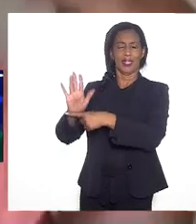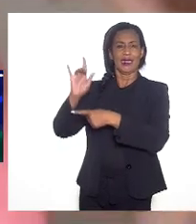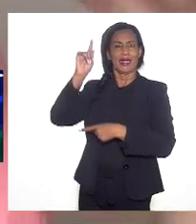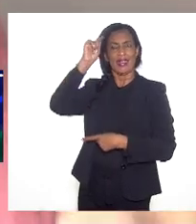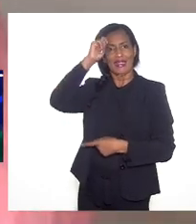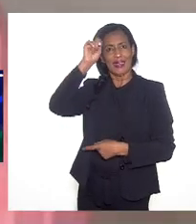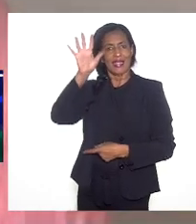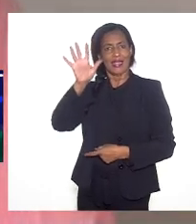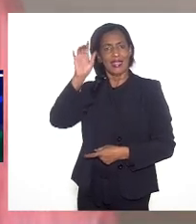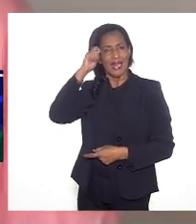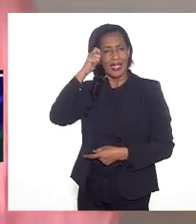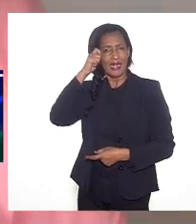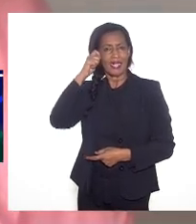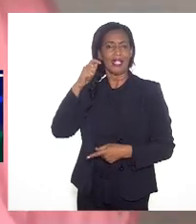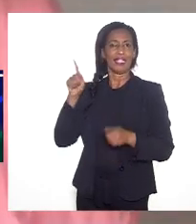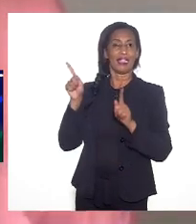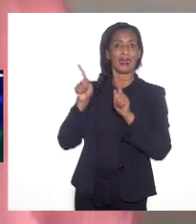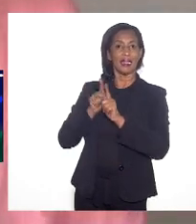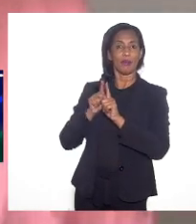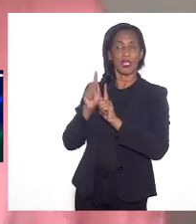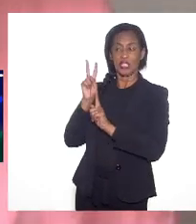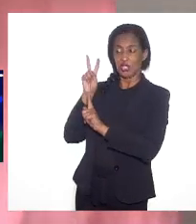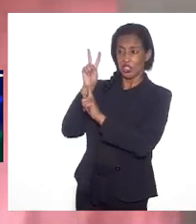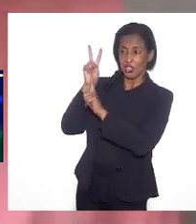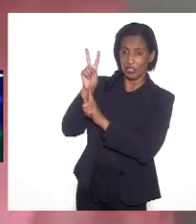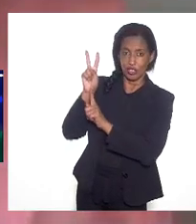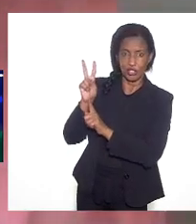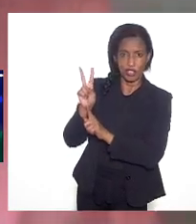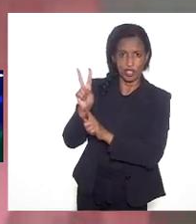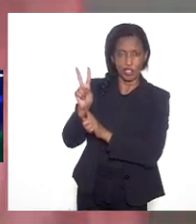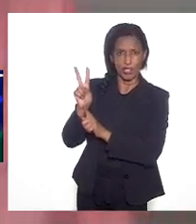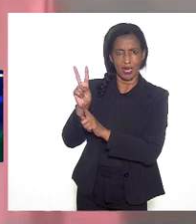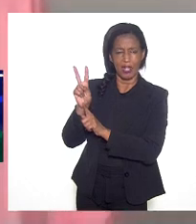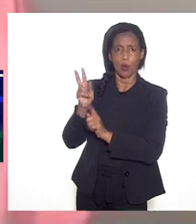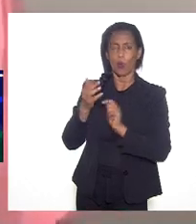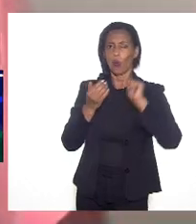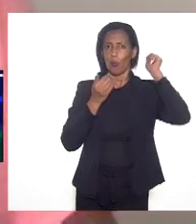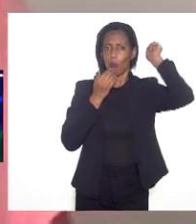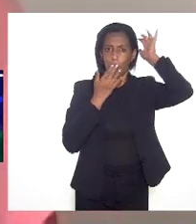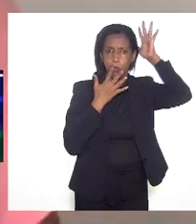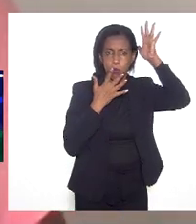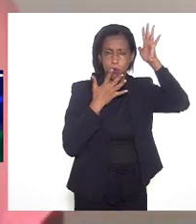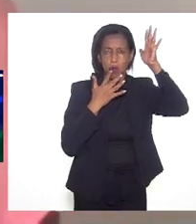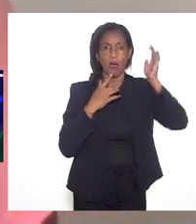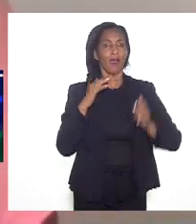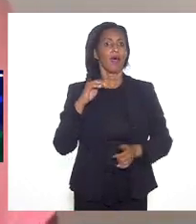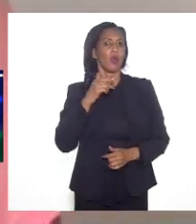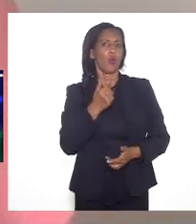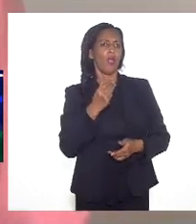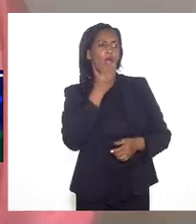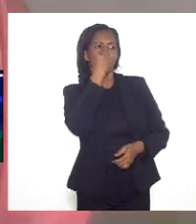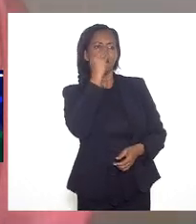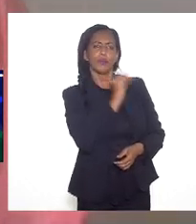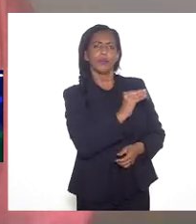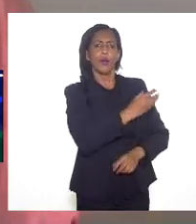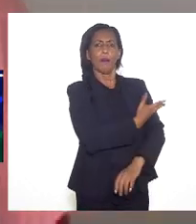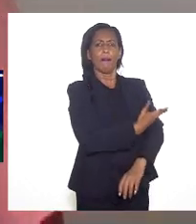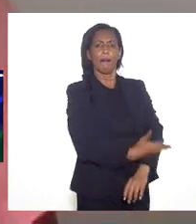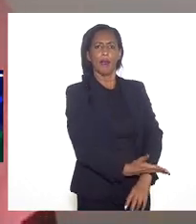na nossa sociedade, não é para ter demérito à contribuição das raças brancas, mas entender que há uma